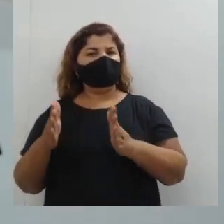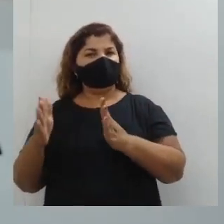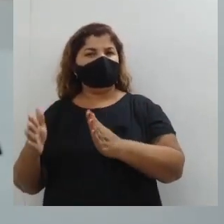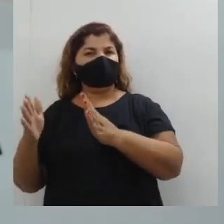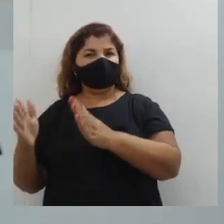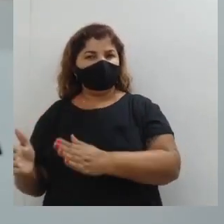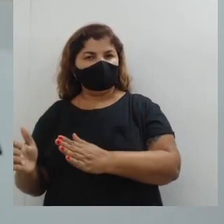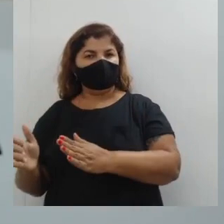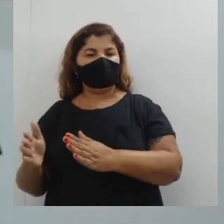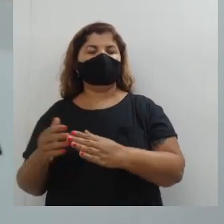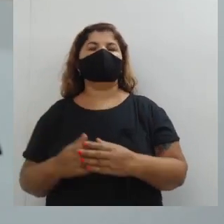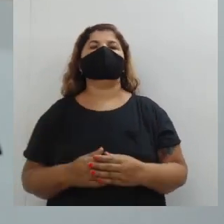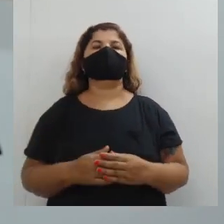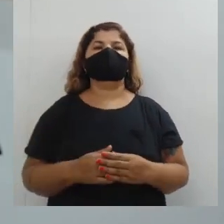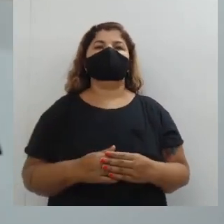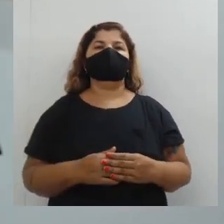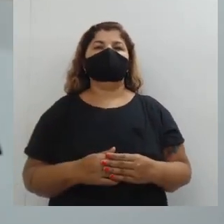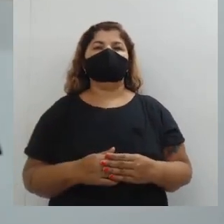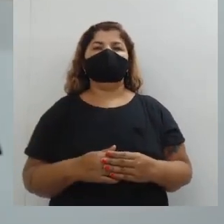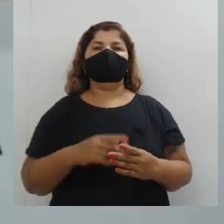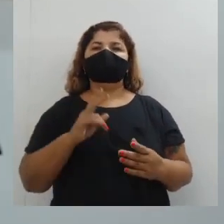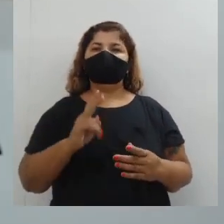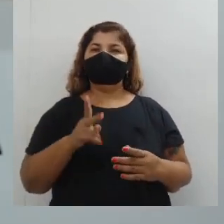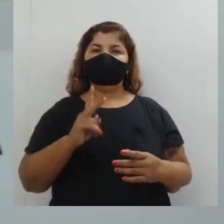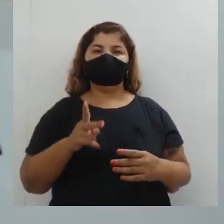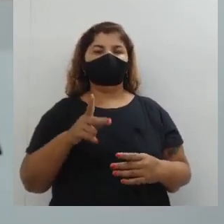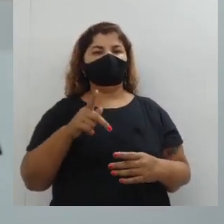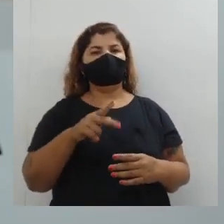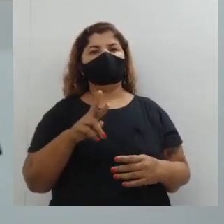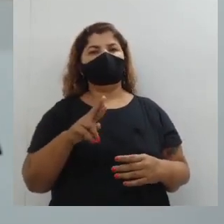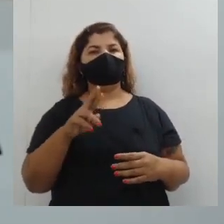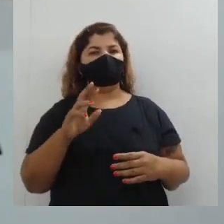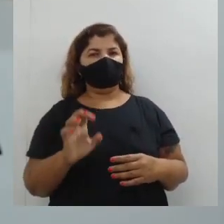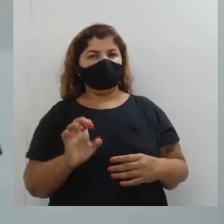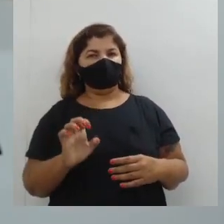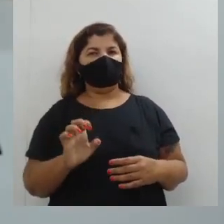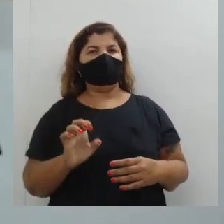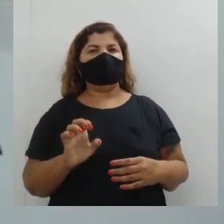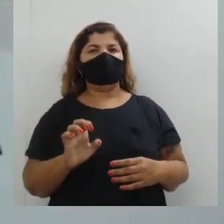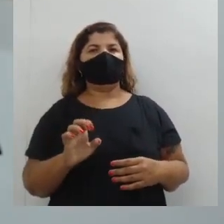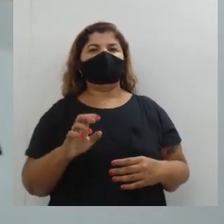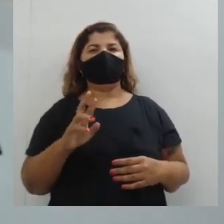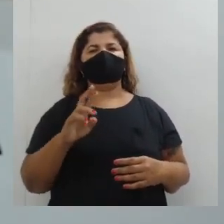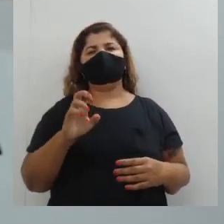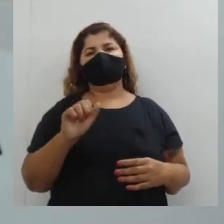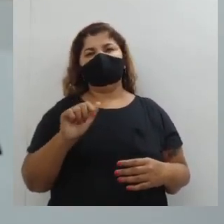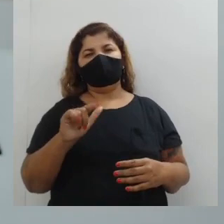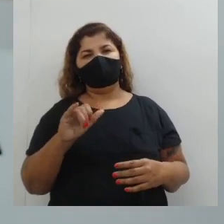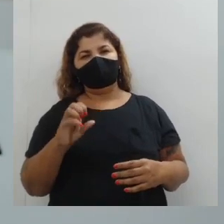um pré-naturalismo, um pré-realismo, um